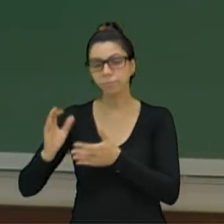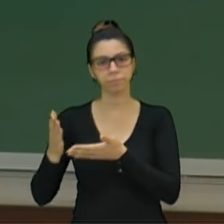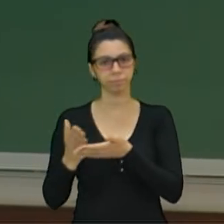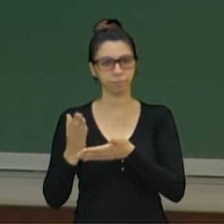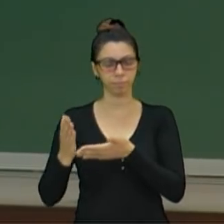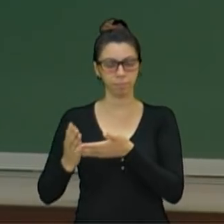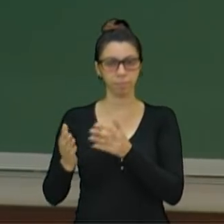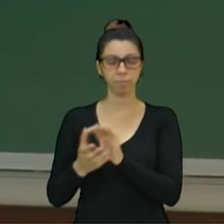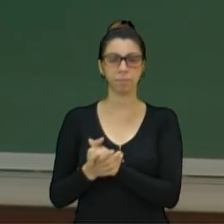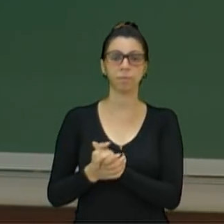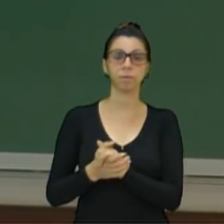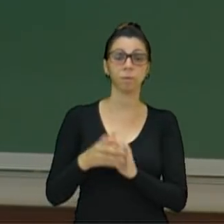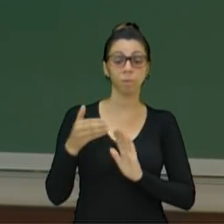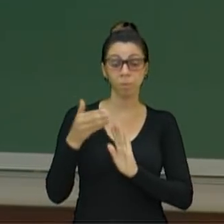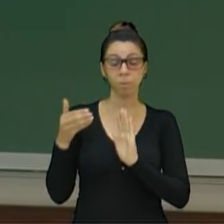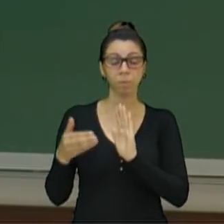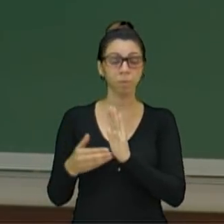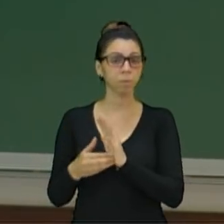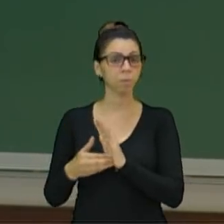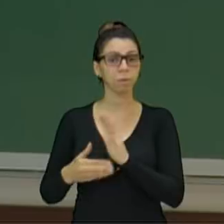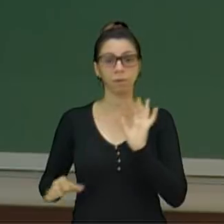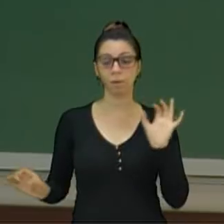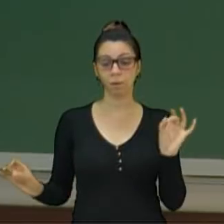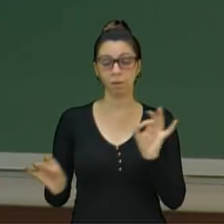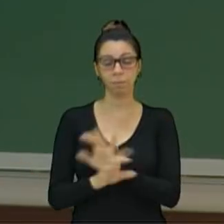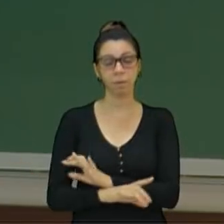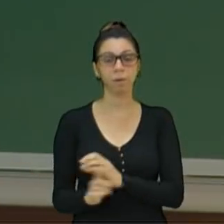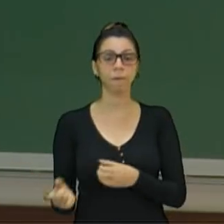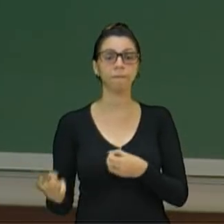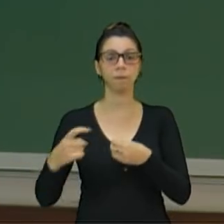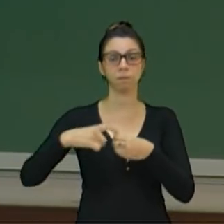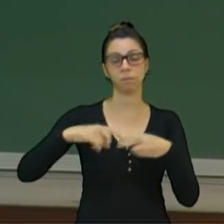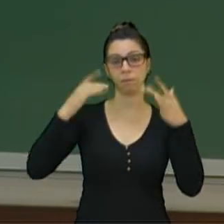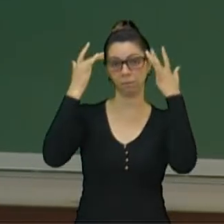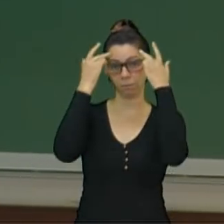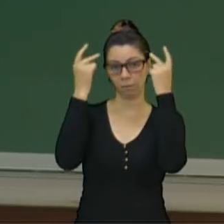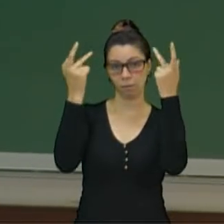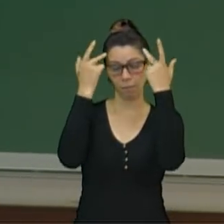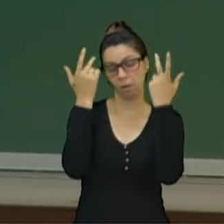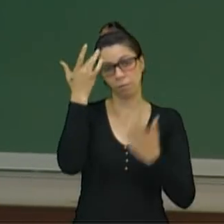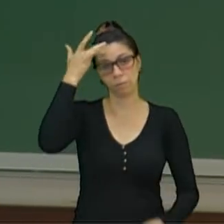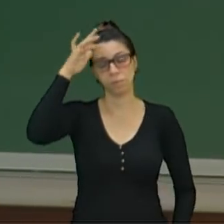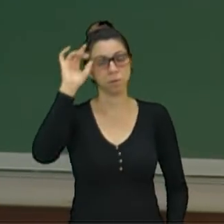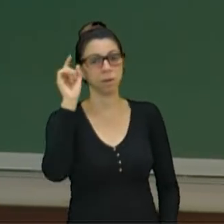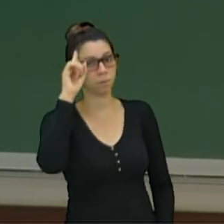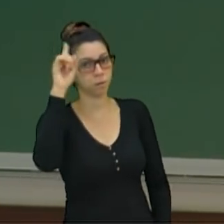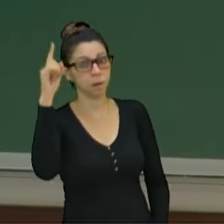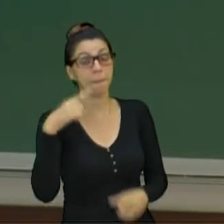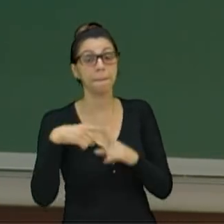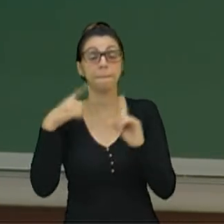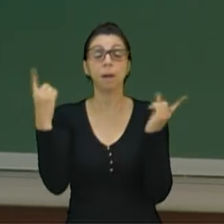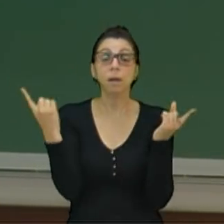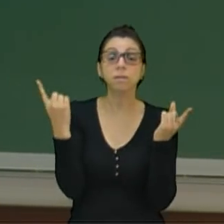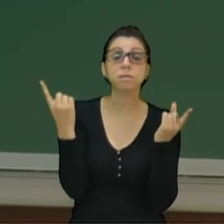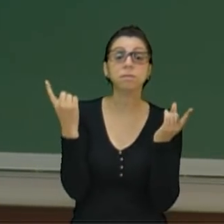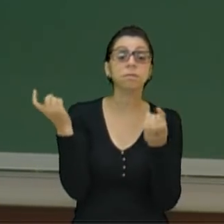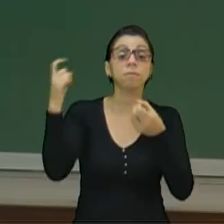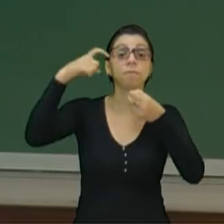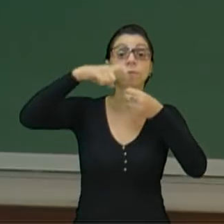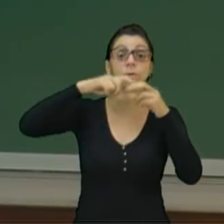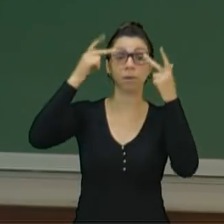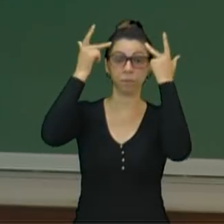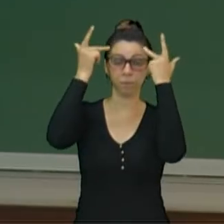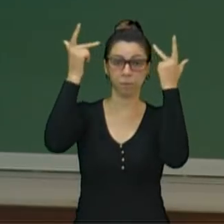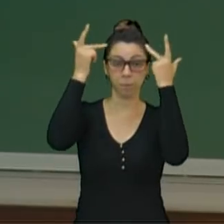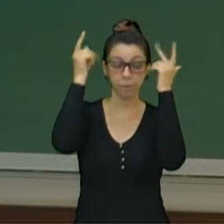assim, quando tudo isto passar, voltarmos à normalidade, eu não sei quando, mas quando voltarmos, você vai mostrar